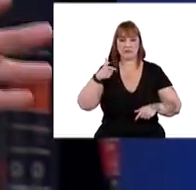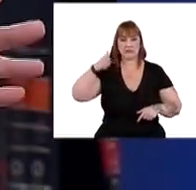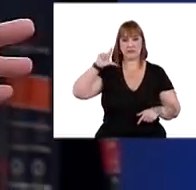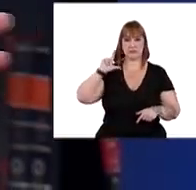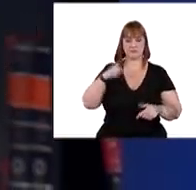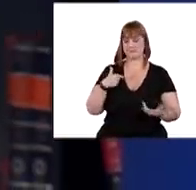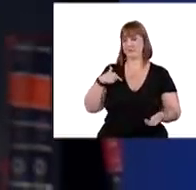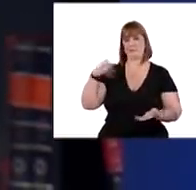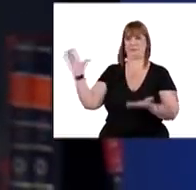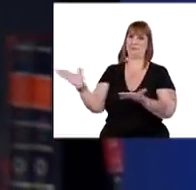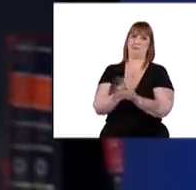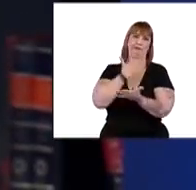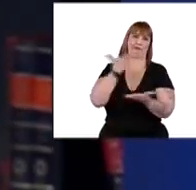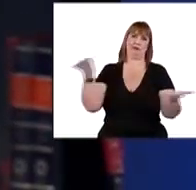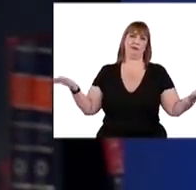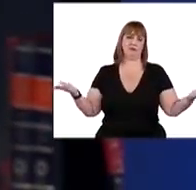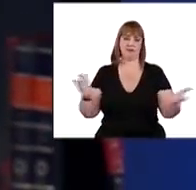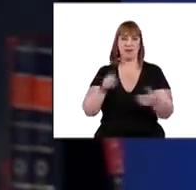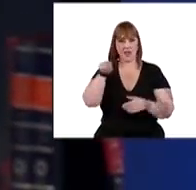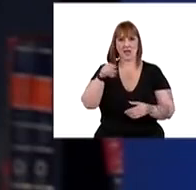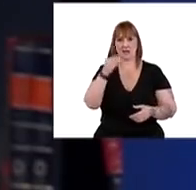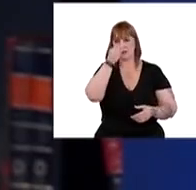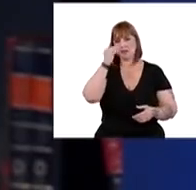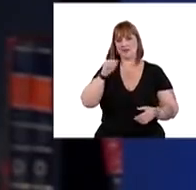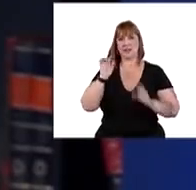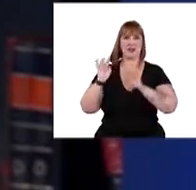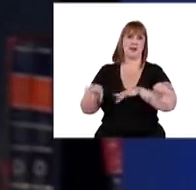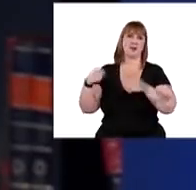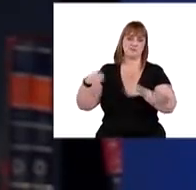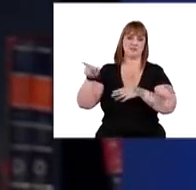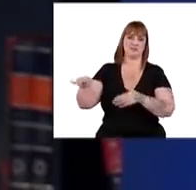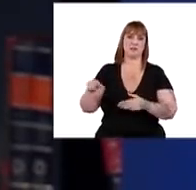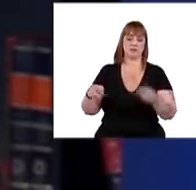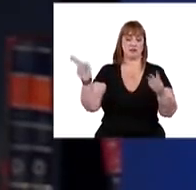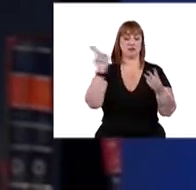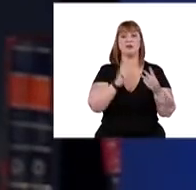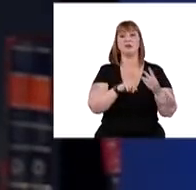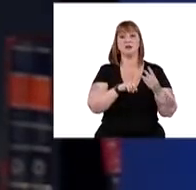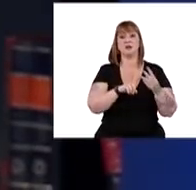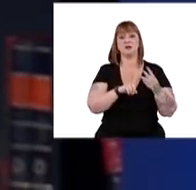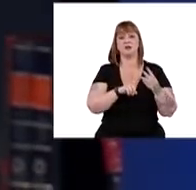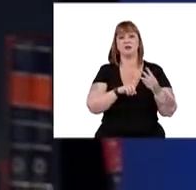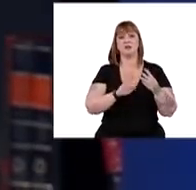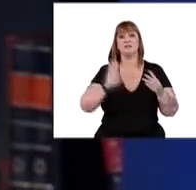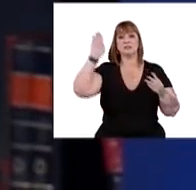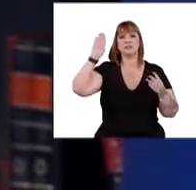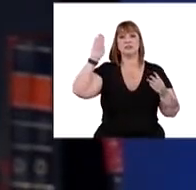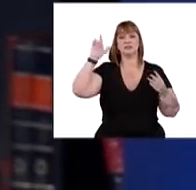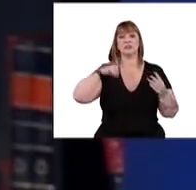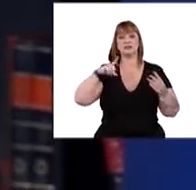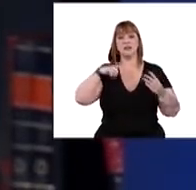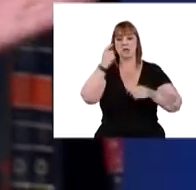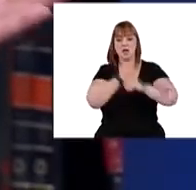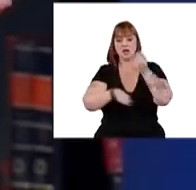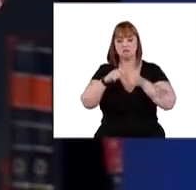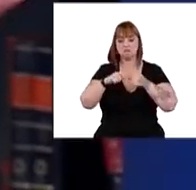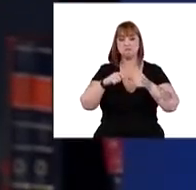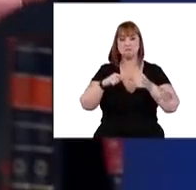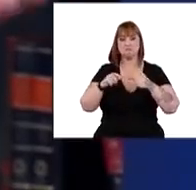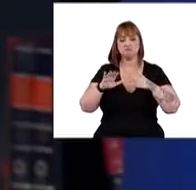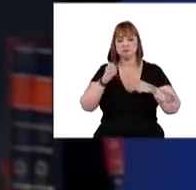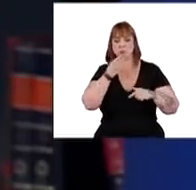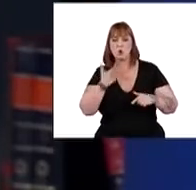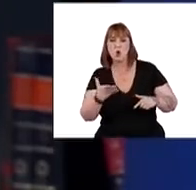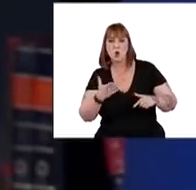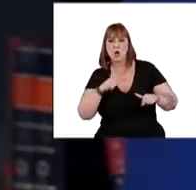está descartado também. Esse é que tem que desistir. E número 3, candidato que até tem uma ficha administrativa razoável,